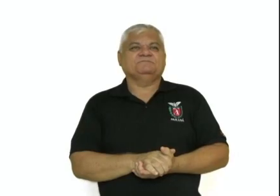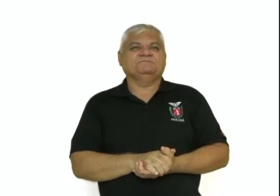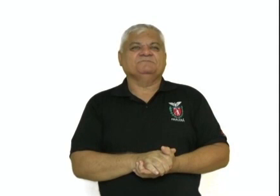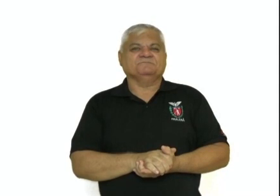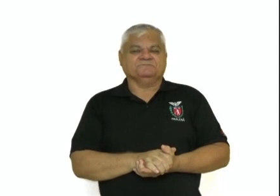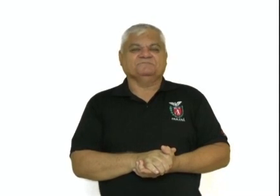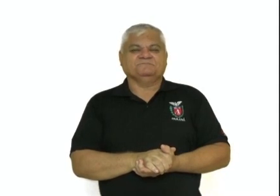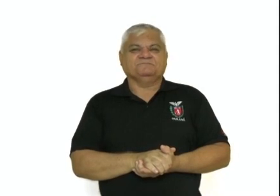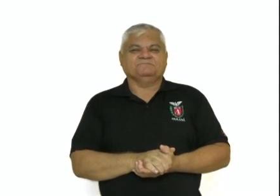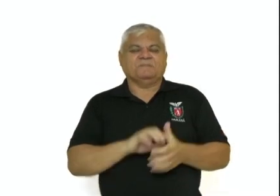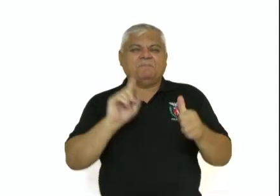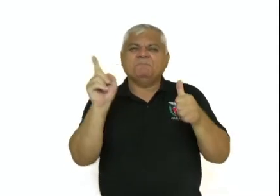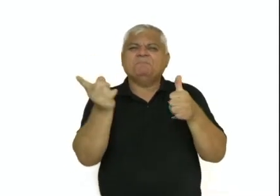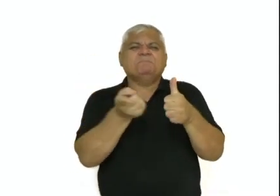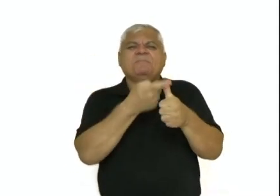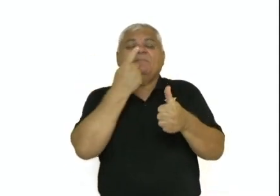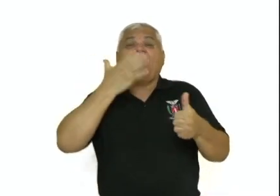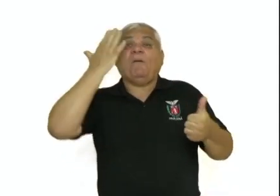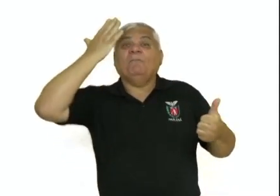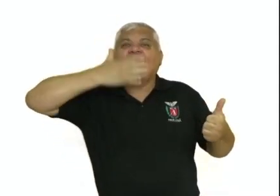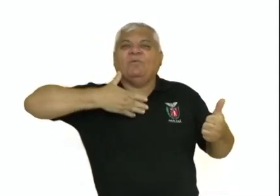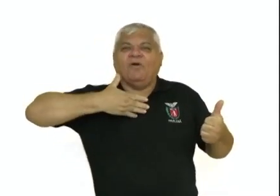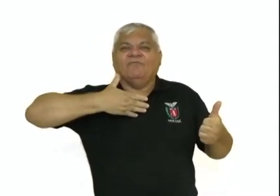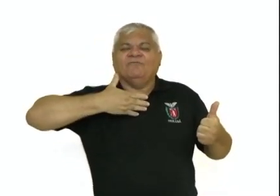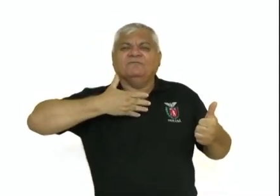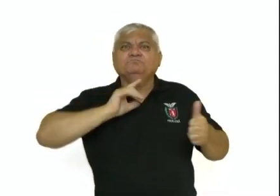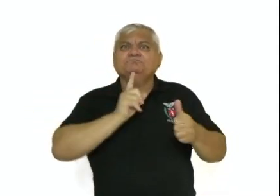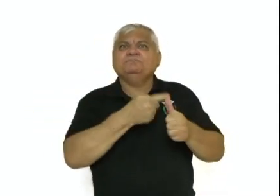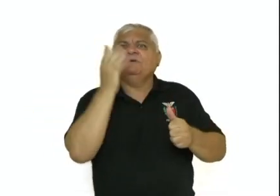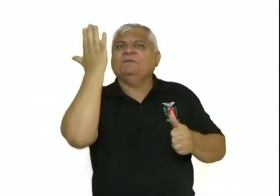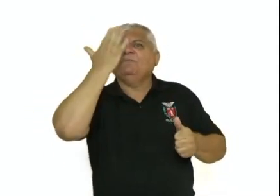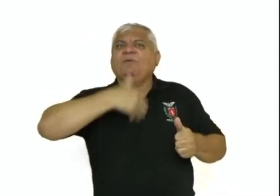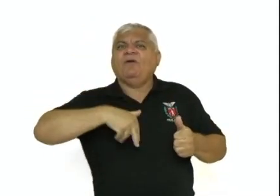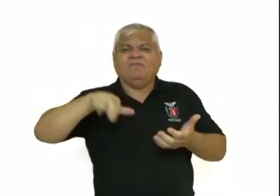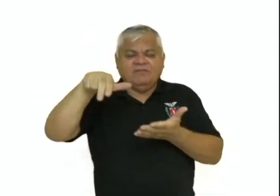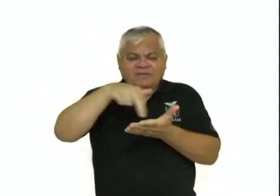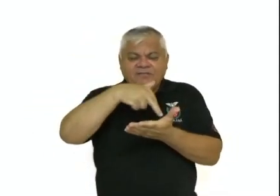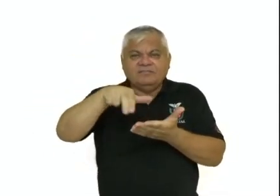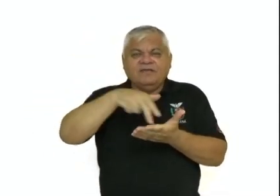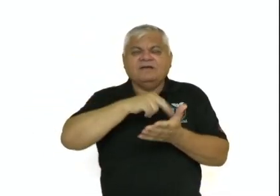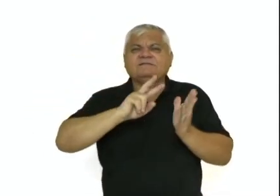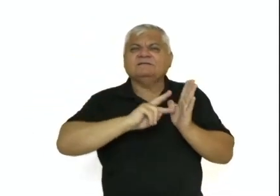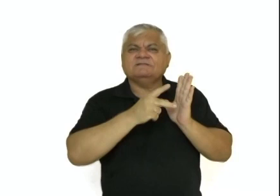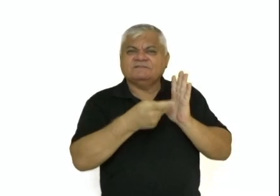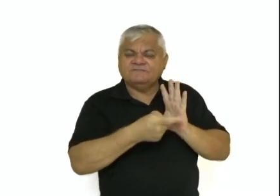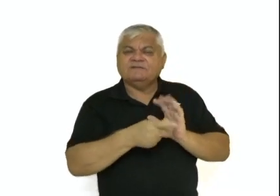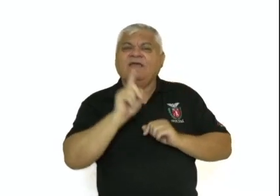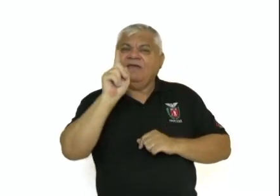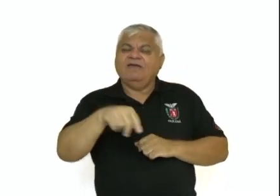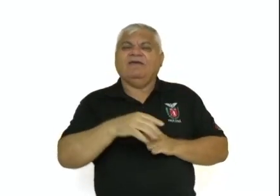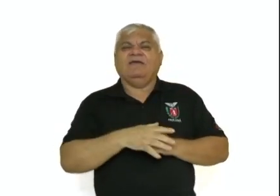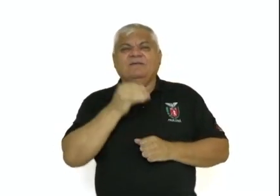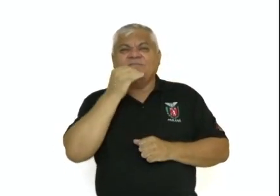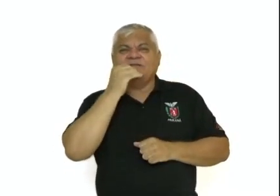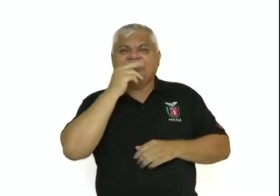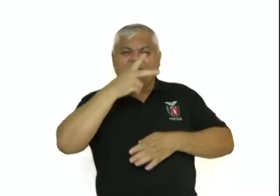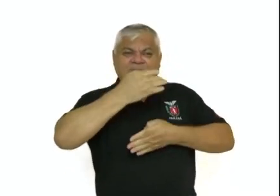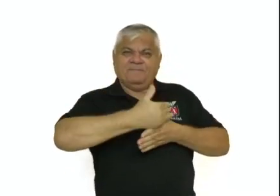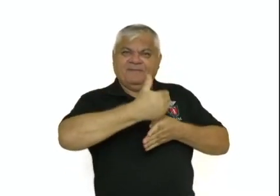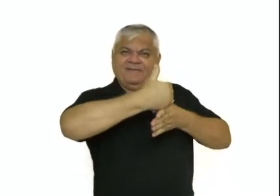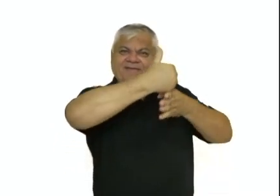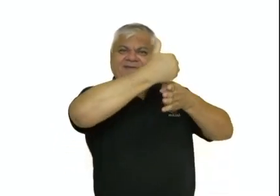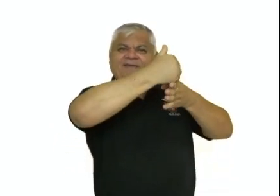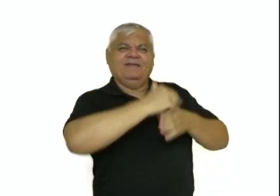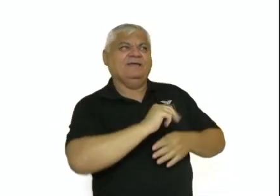Os primeiros documentos que comprovam a prática dos passos da dança e do seu significado são provenientes de descobertas